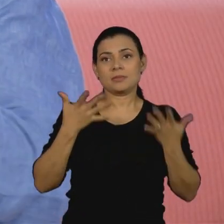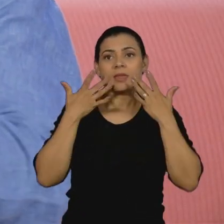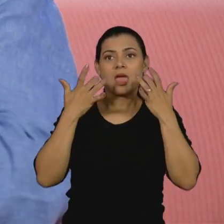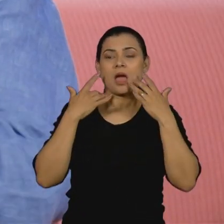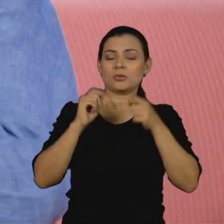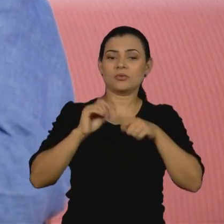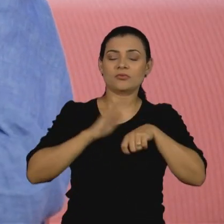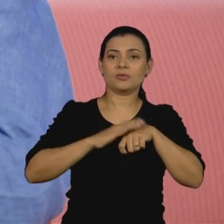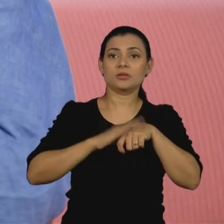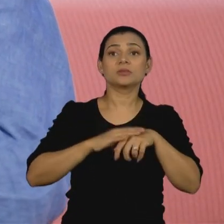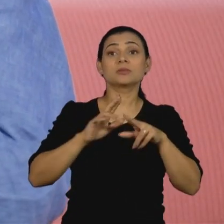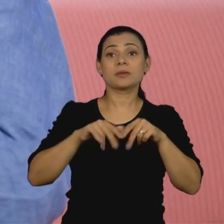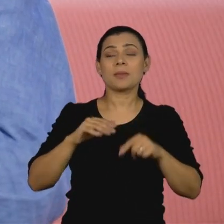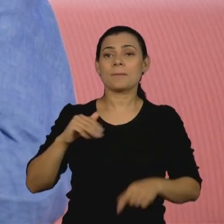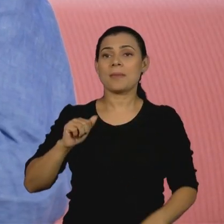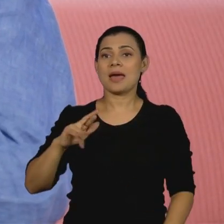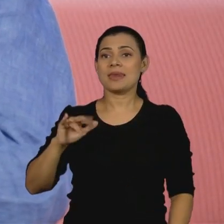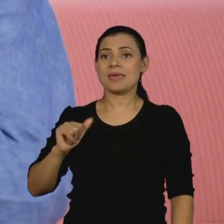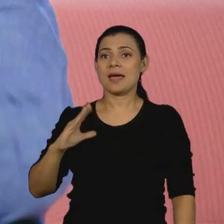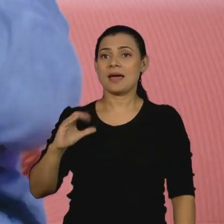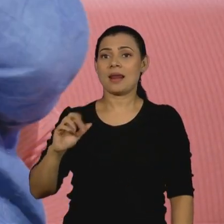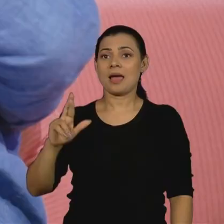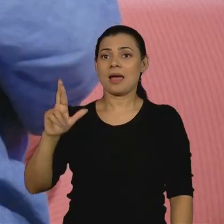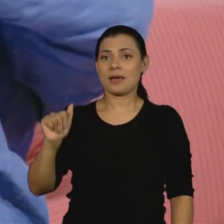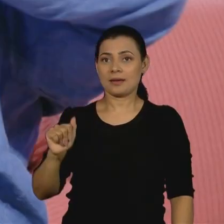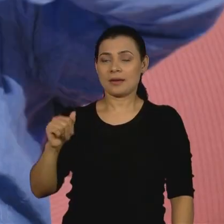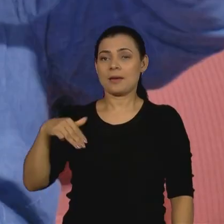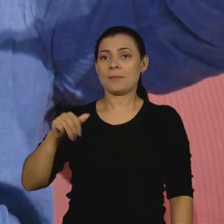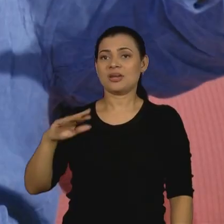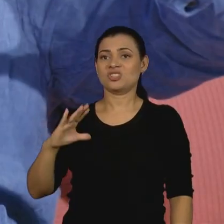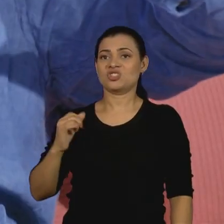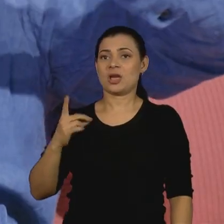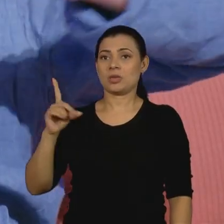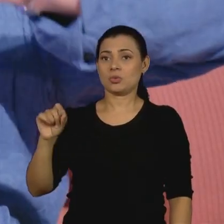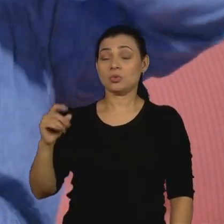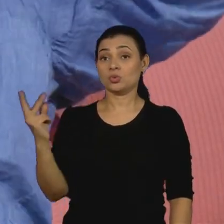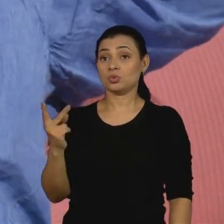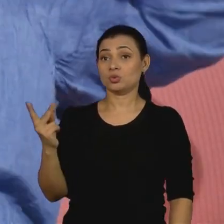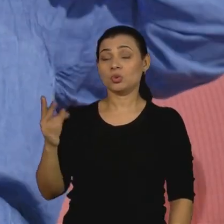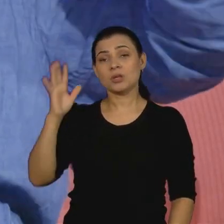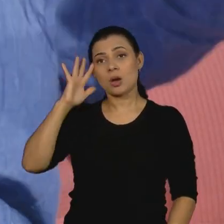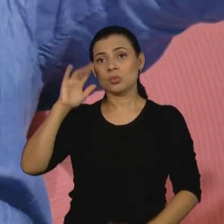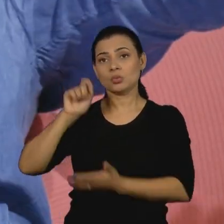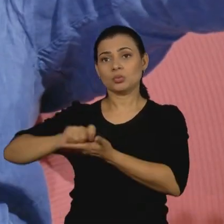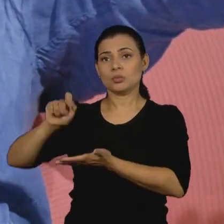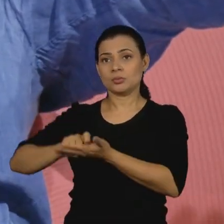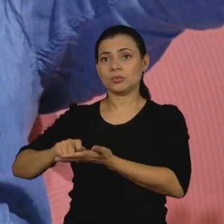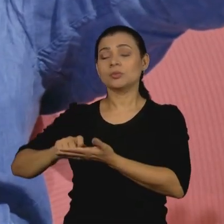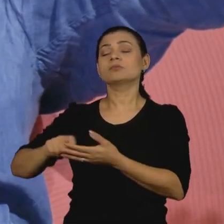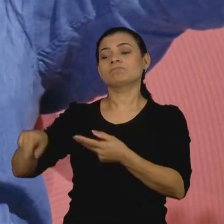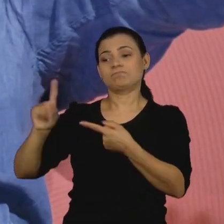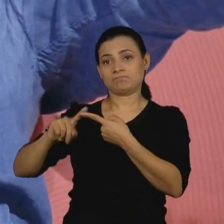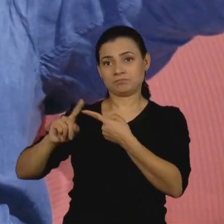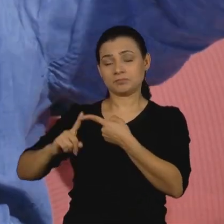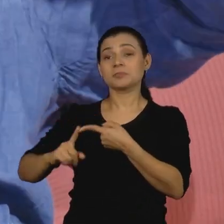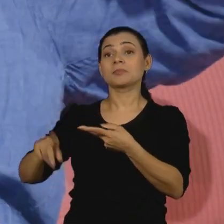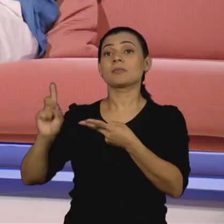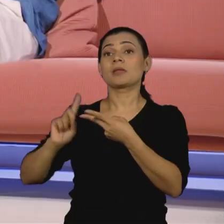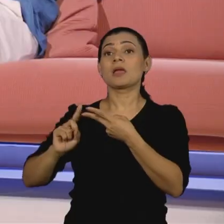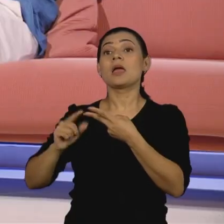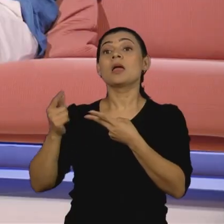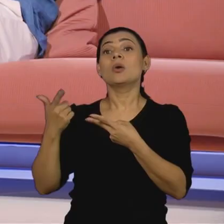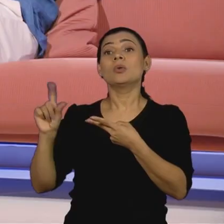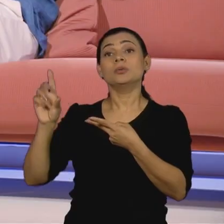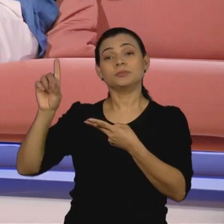da Maria Clara Machado, O Rapto das Cebolinhas. Então os dois primeiros autores da minha vida foram Maria Clara Machado, O Rapto das